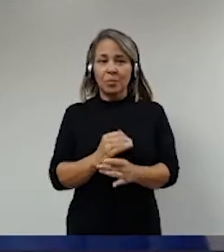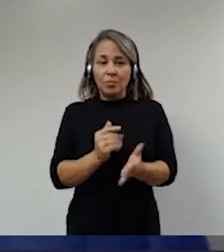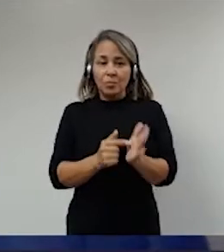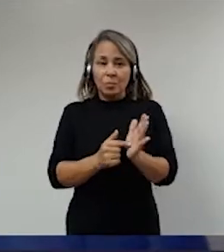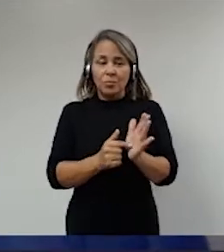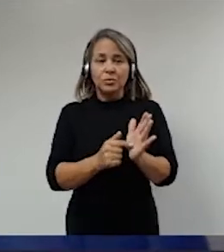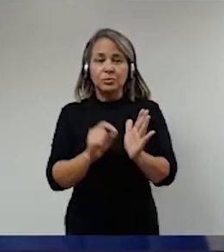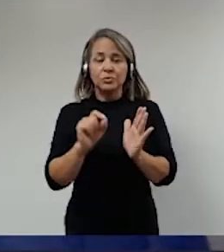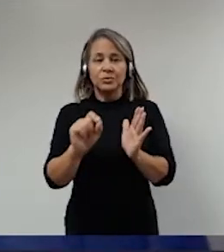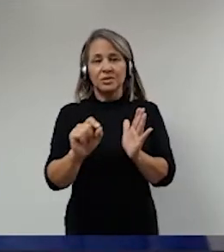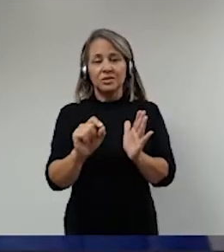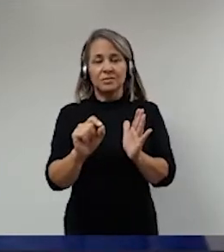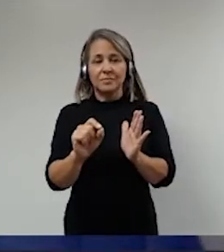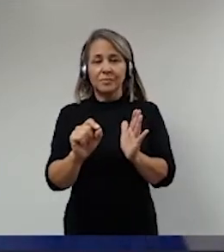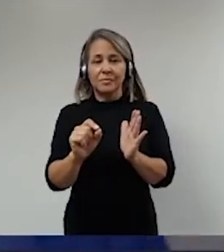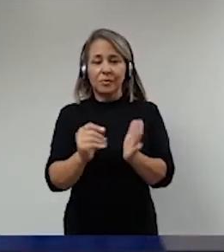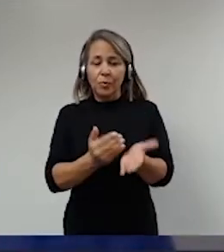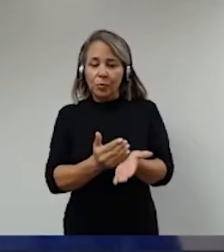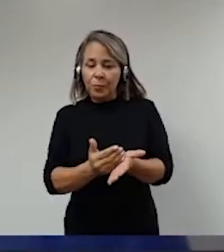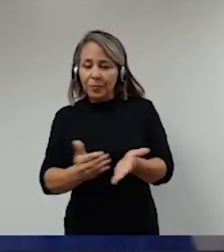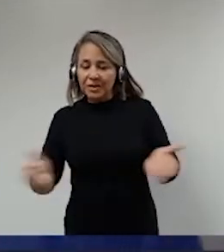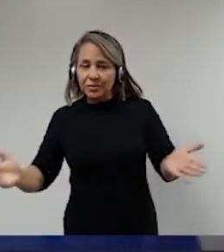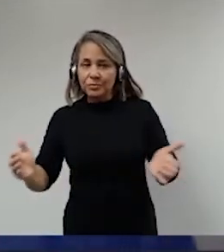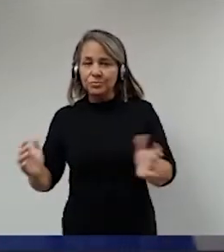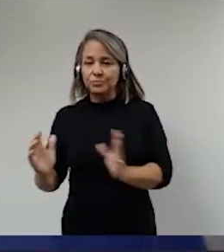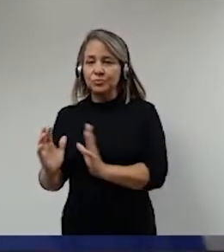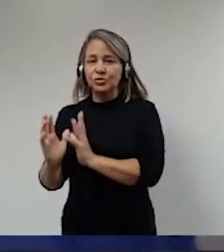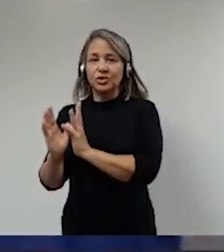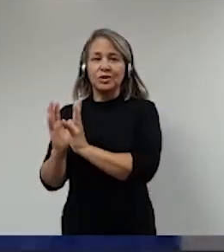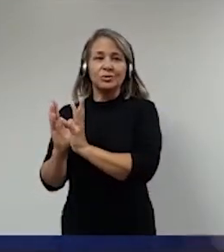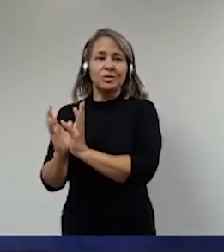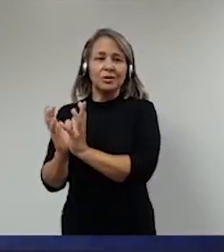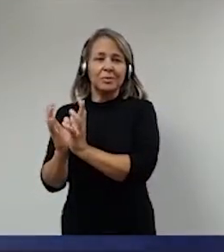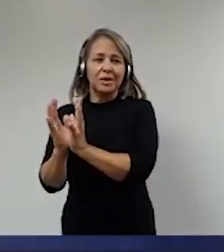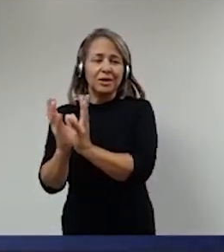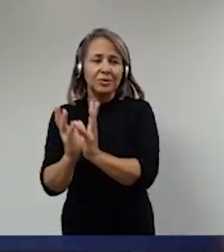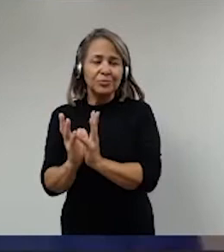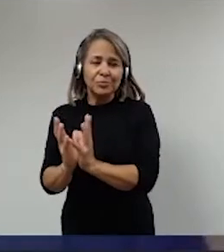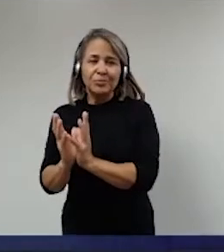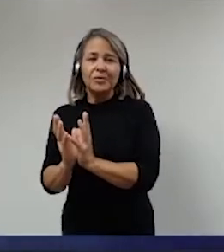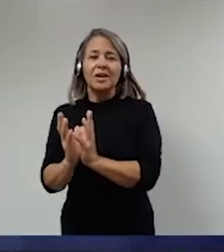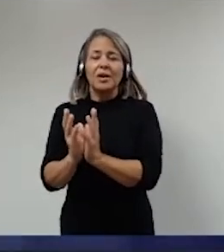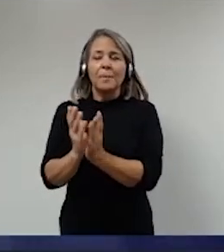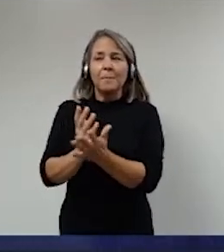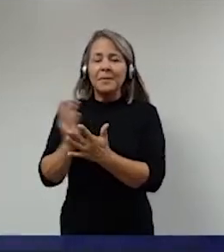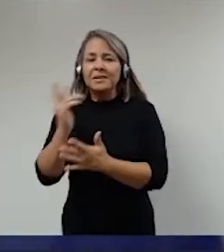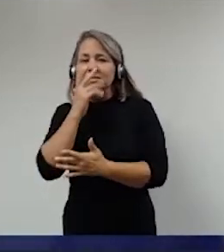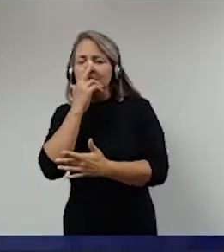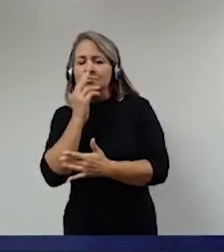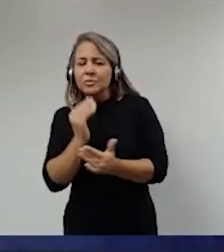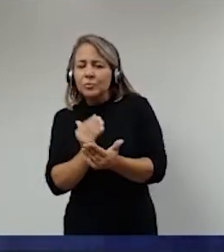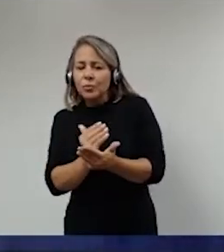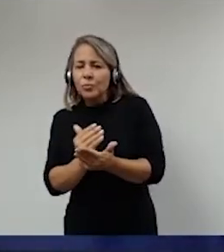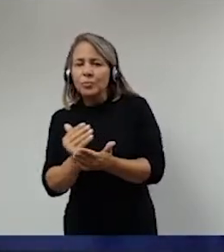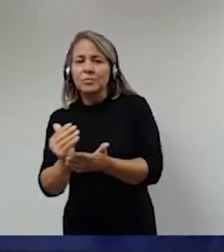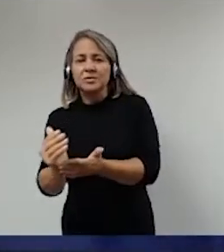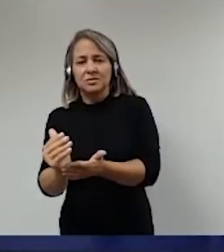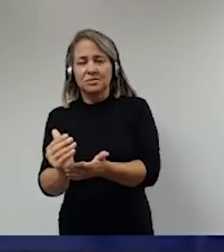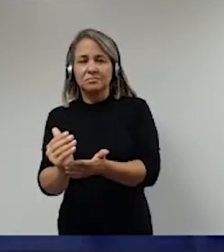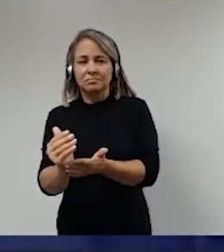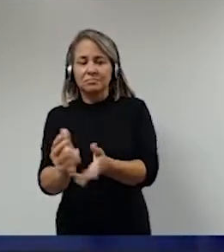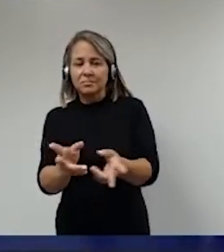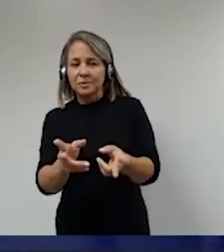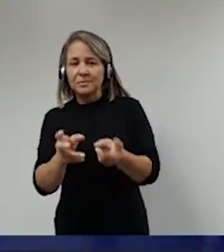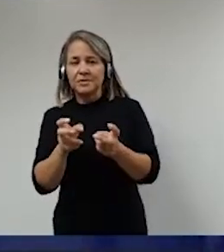certa forma, esse período de isolamento como sendo uma tendência, né? E essa tendência também que se